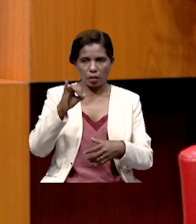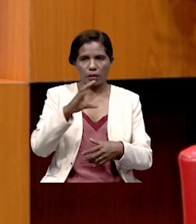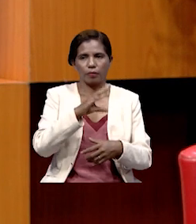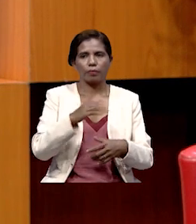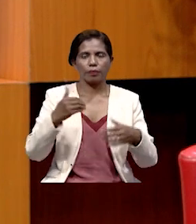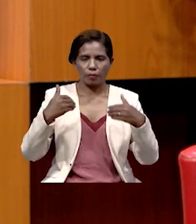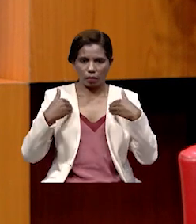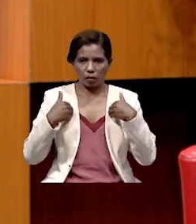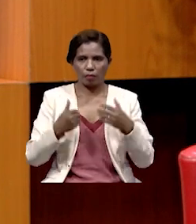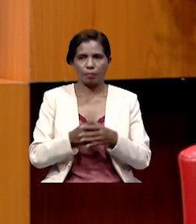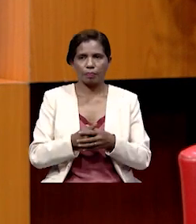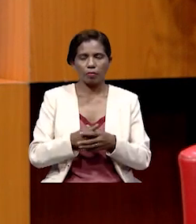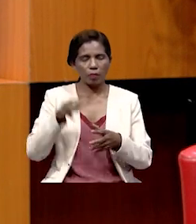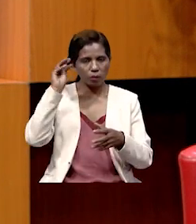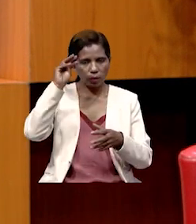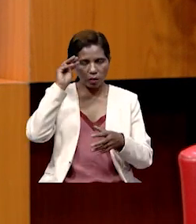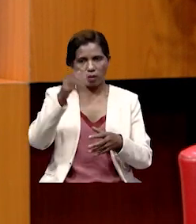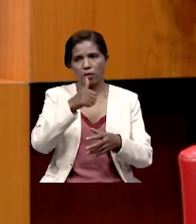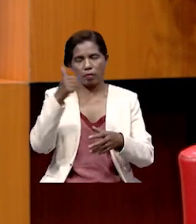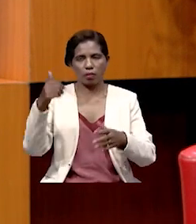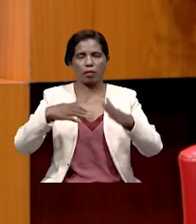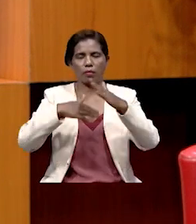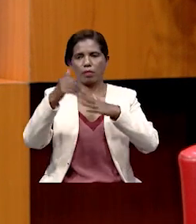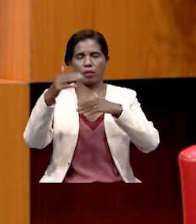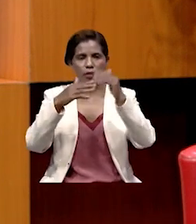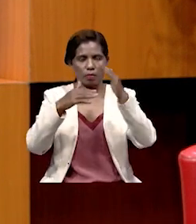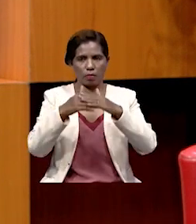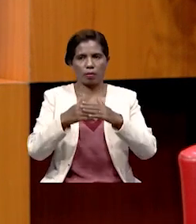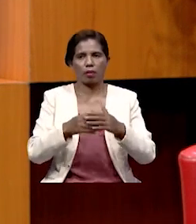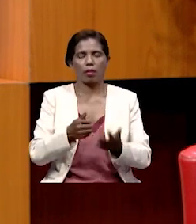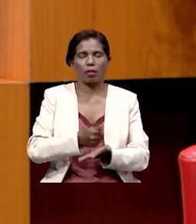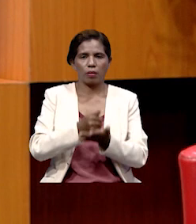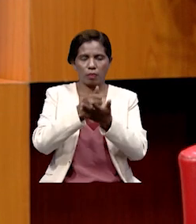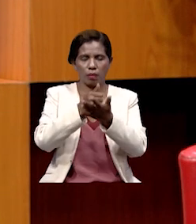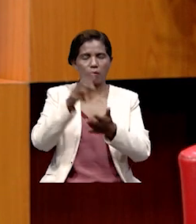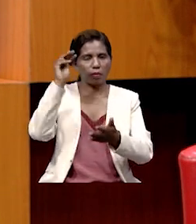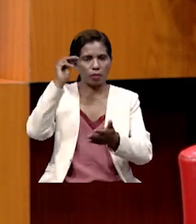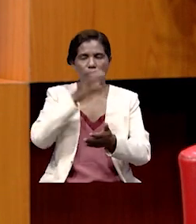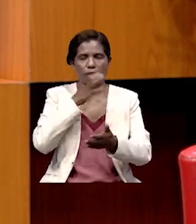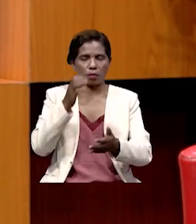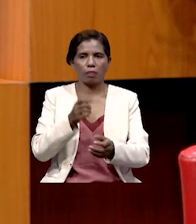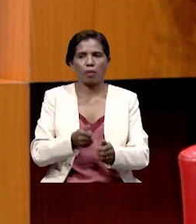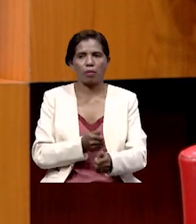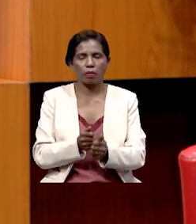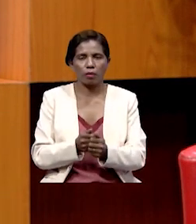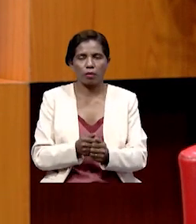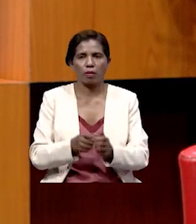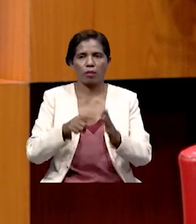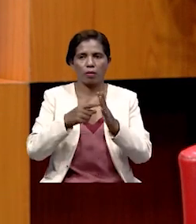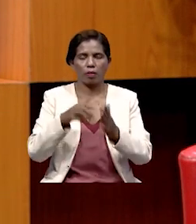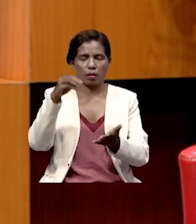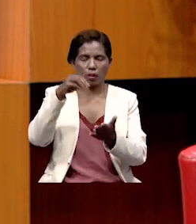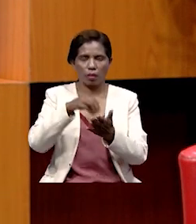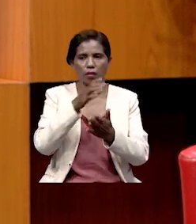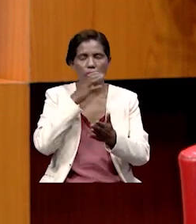Liga vamos so ministerio de infraestructura. Tenga ayuda por ministerio de agricultura bel laudia kleo. Se ite tau sector agricultura